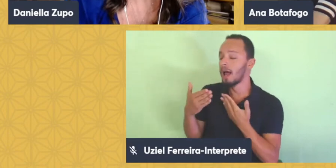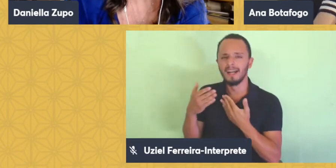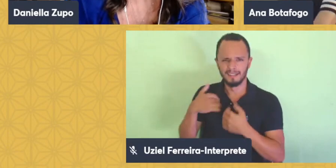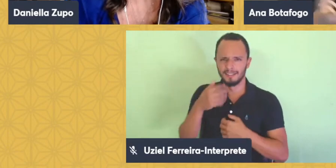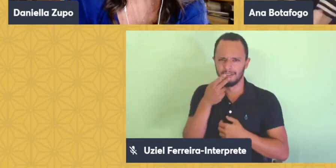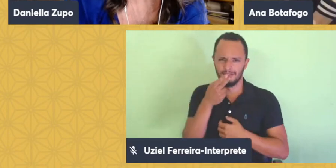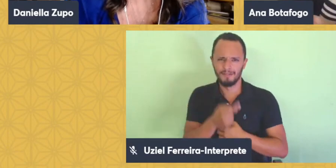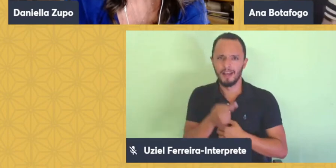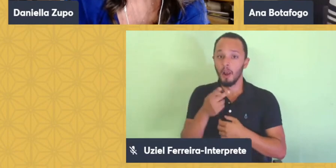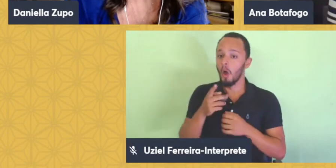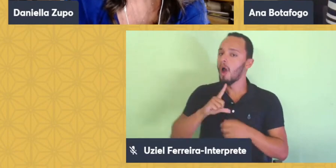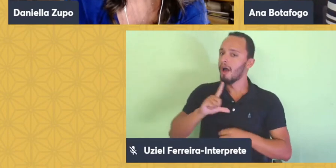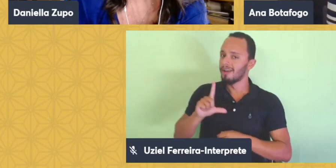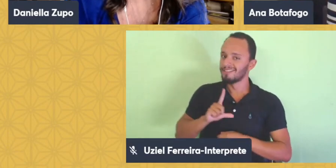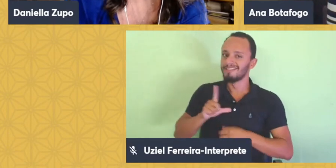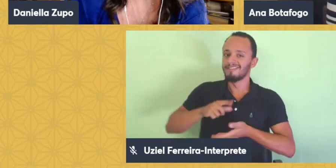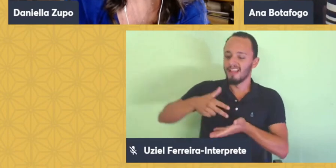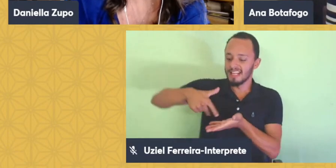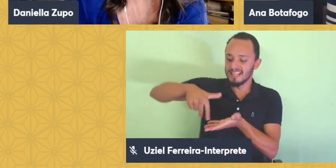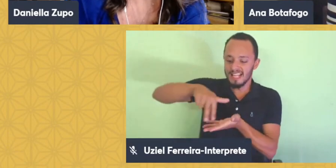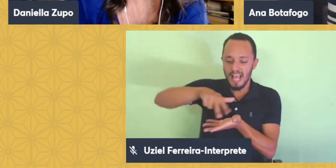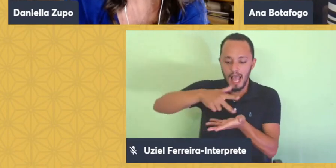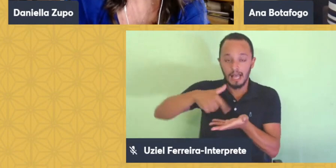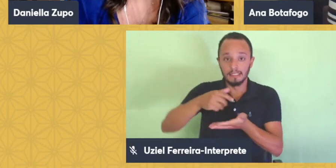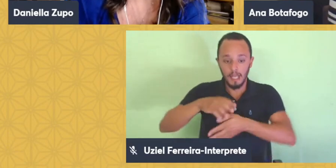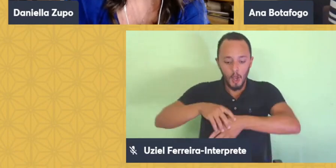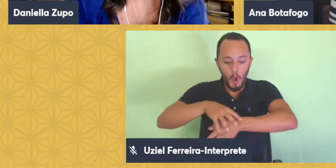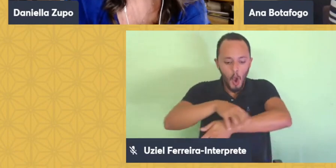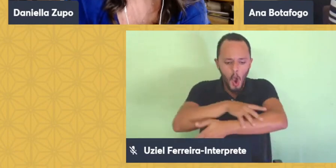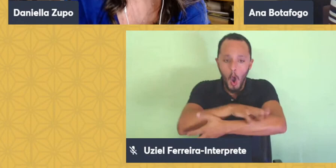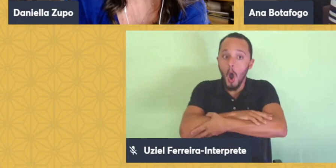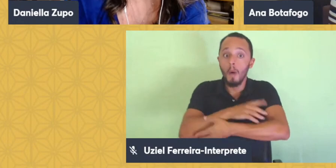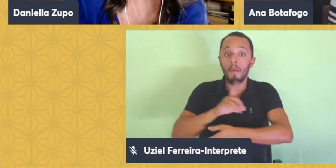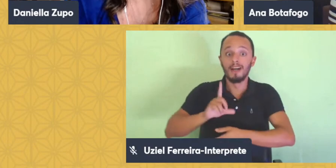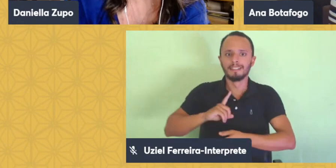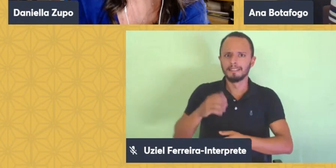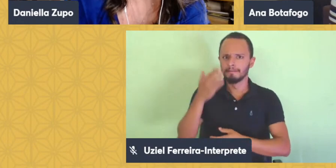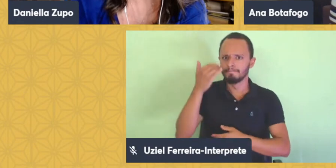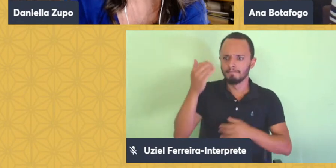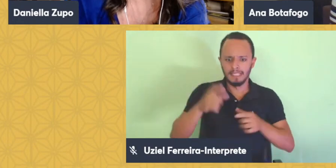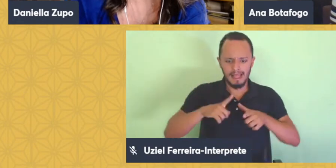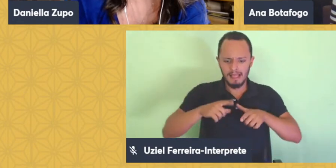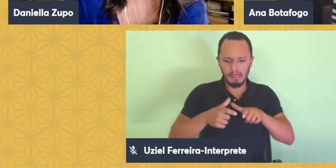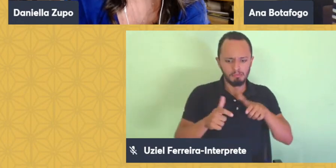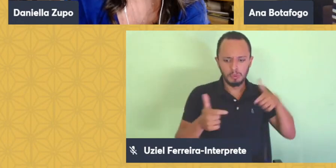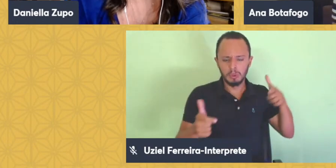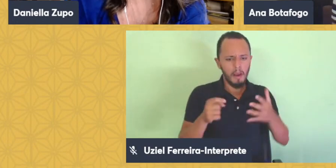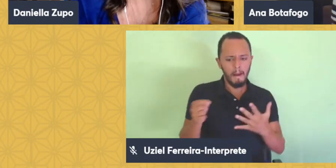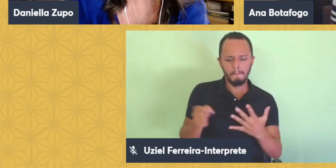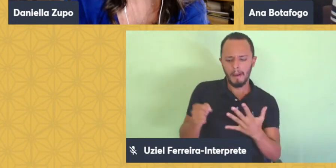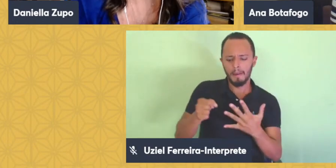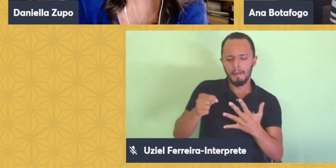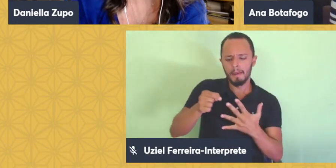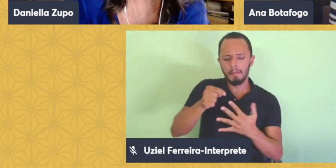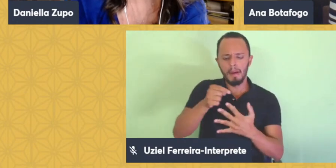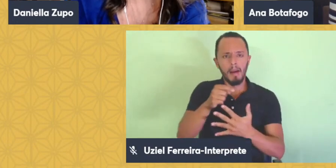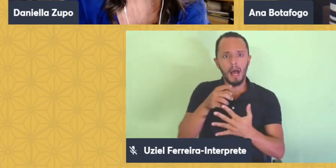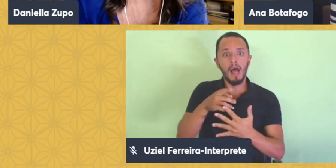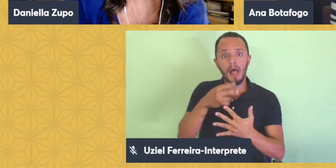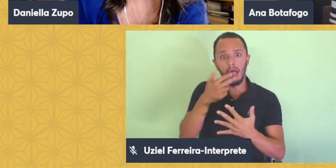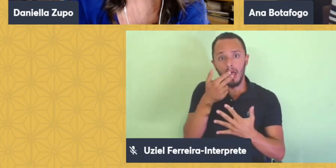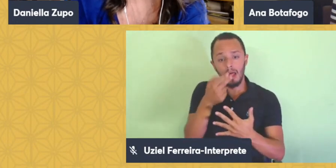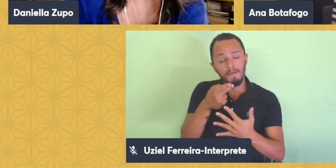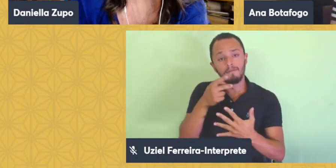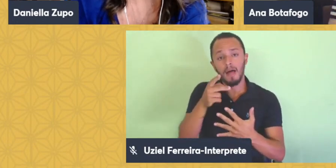grande e nos leva a muitos Campos também e eu diria que vai ser muito bom essa nossa